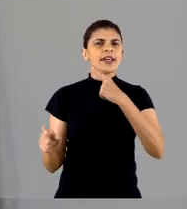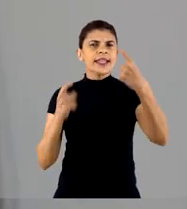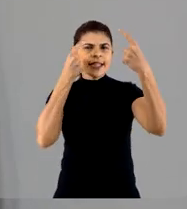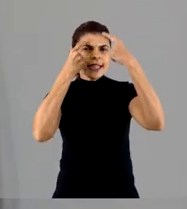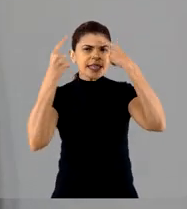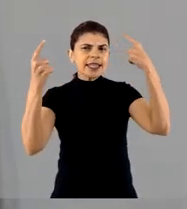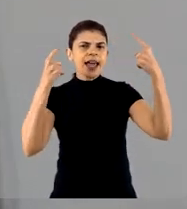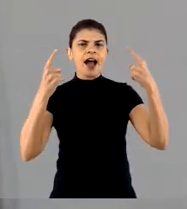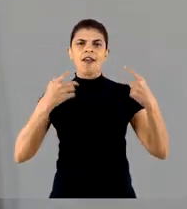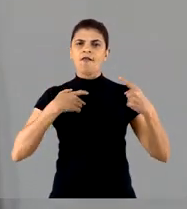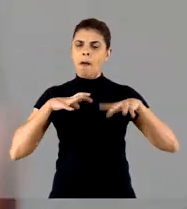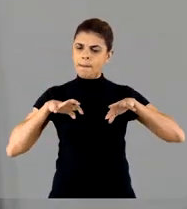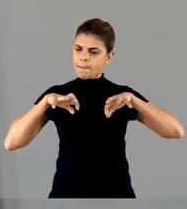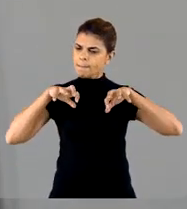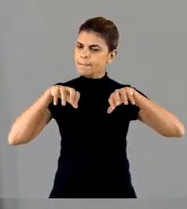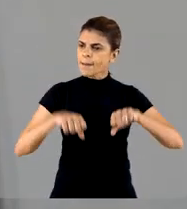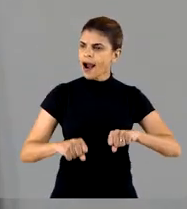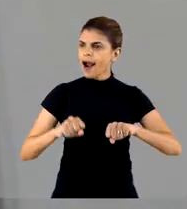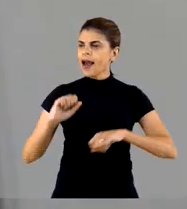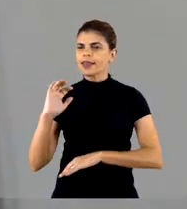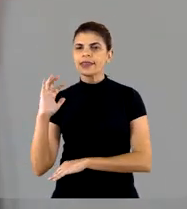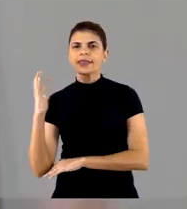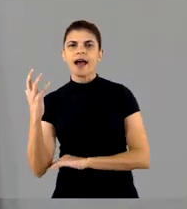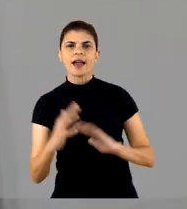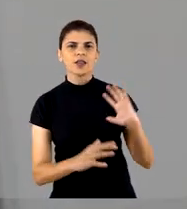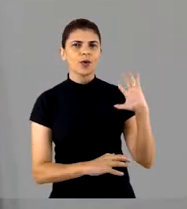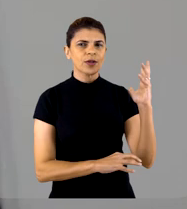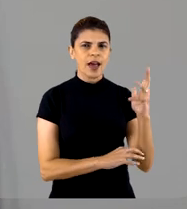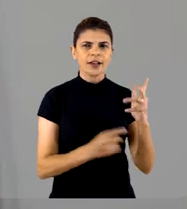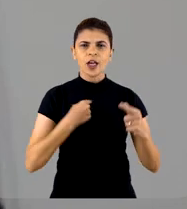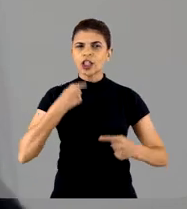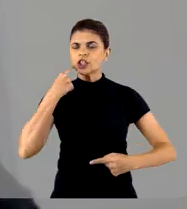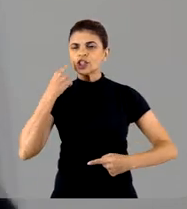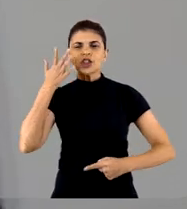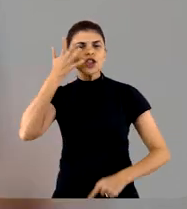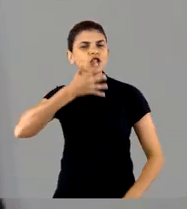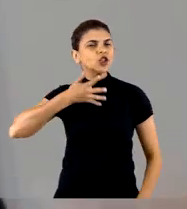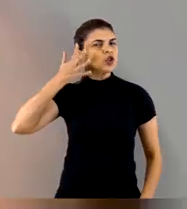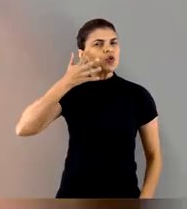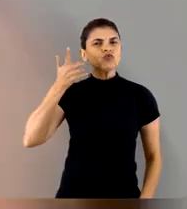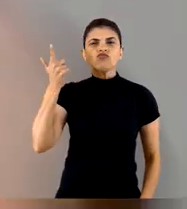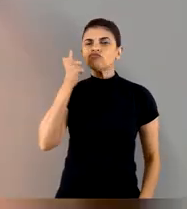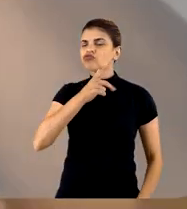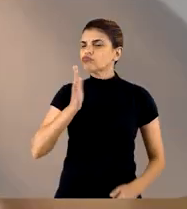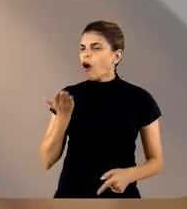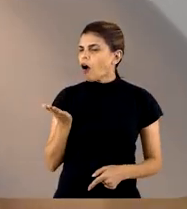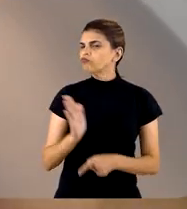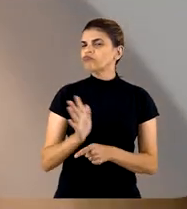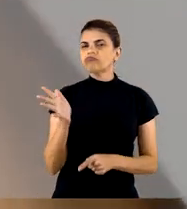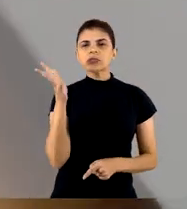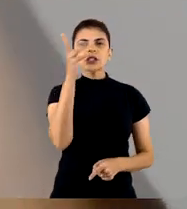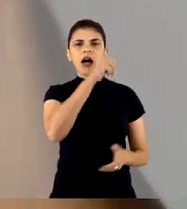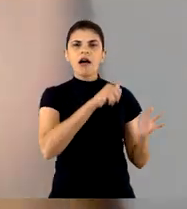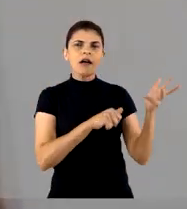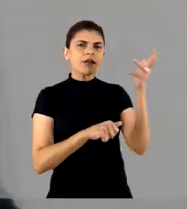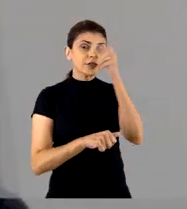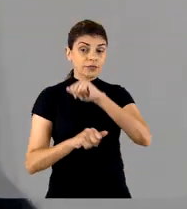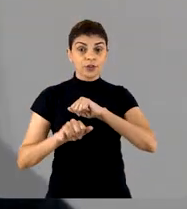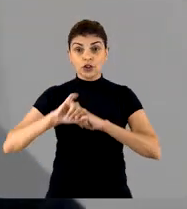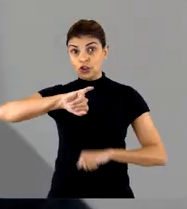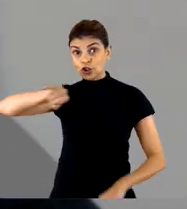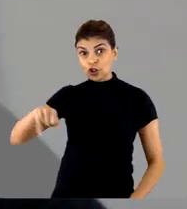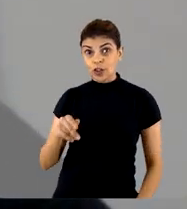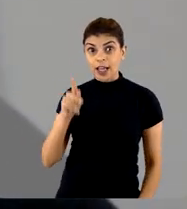ideia, muito claro, do homem se assenhorar da natureza, do homem dominar a natureza. Os discursos eram sempre triunfalistas nesse sentido. Né? Um exemplo, quando o